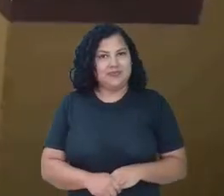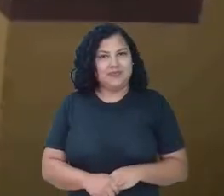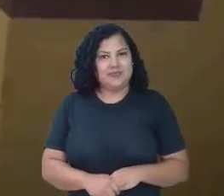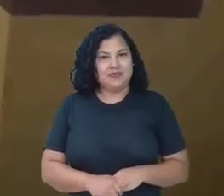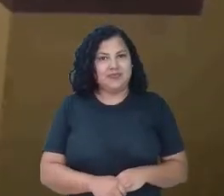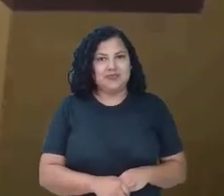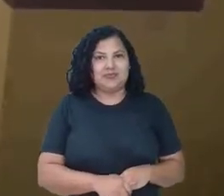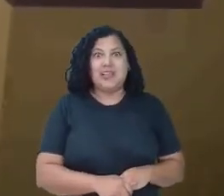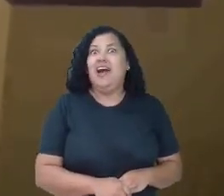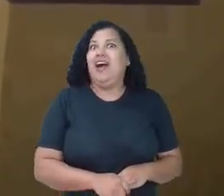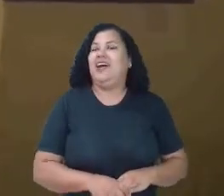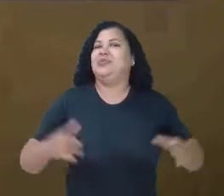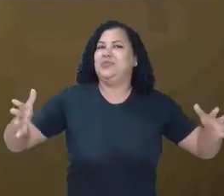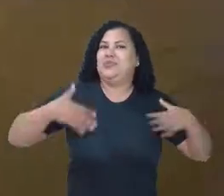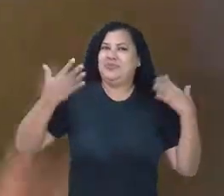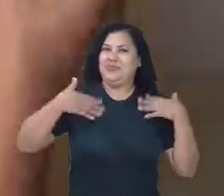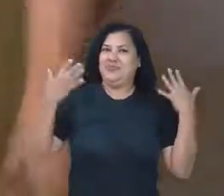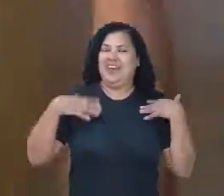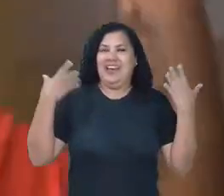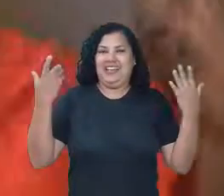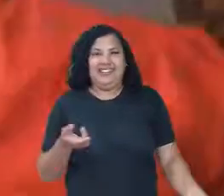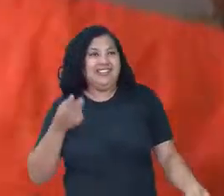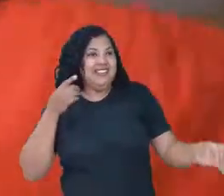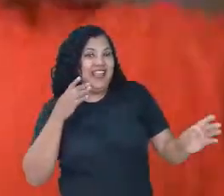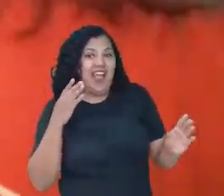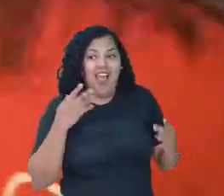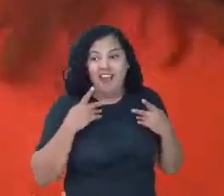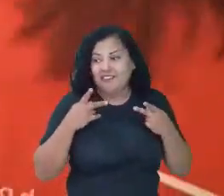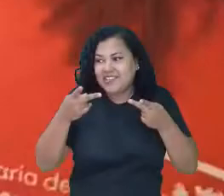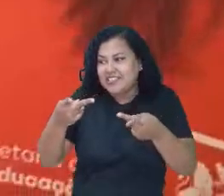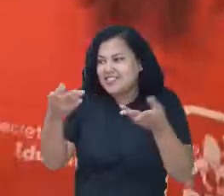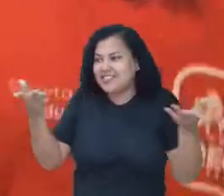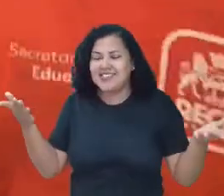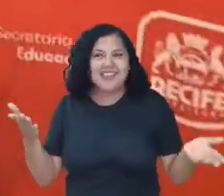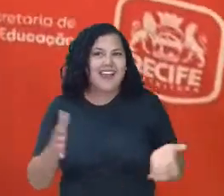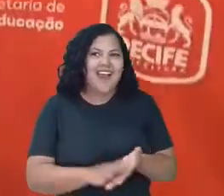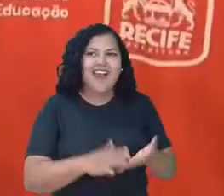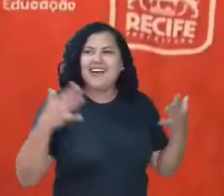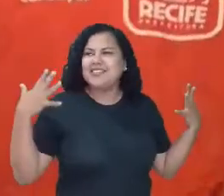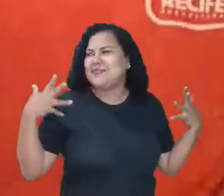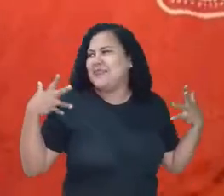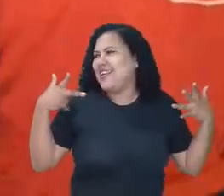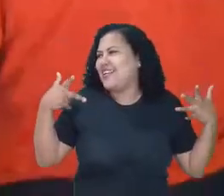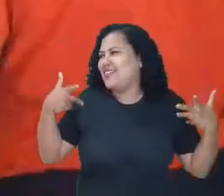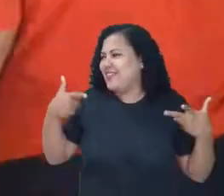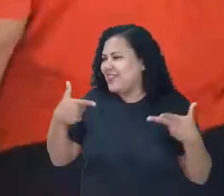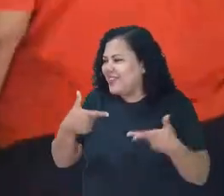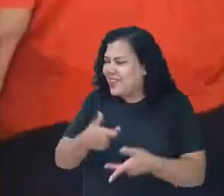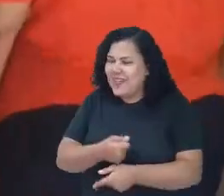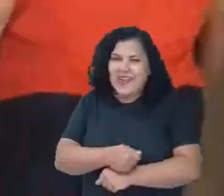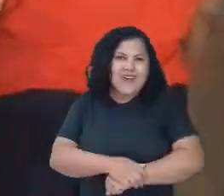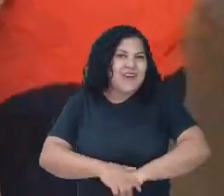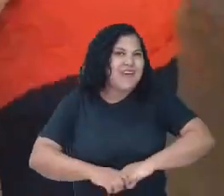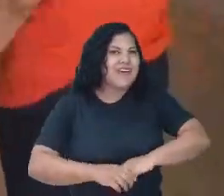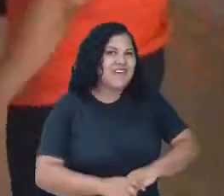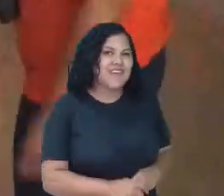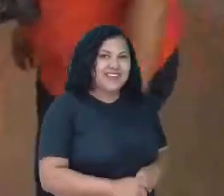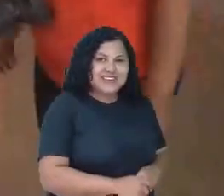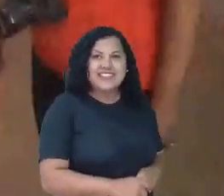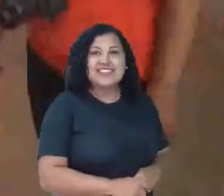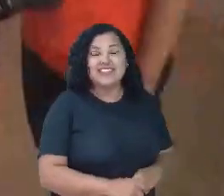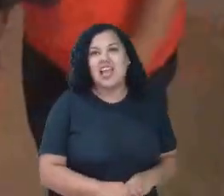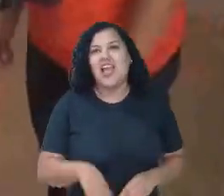Eu tô tão animada com essa visita. Eu tô Olha só que coisa linda. Viu? Isso é maravilhoso. Muito. Essas releituras, né, de